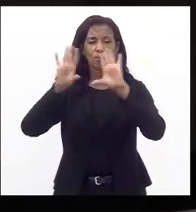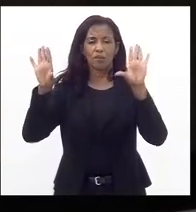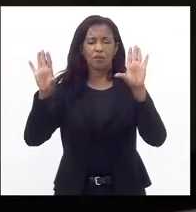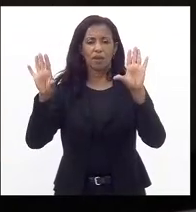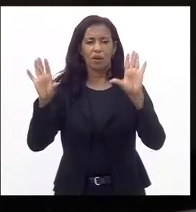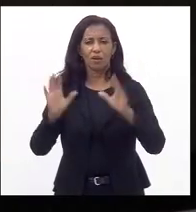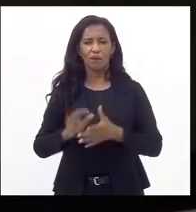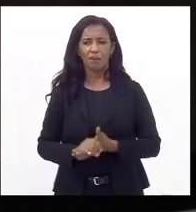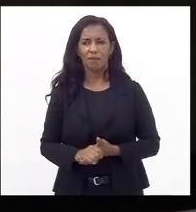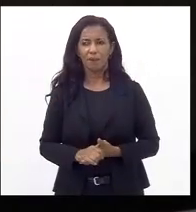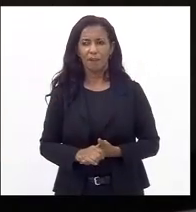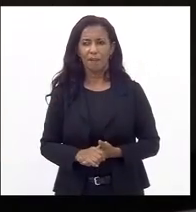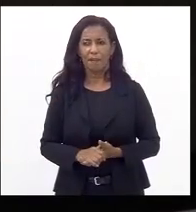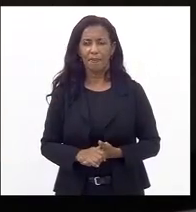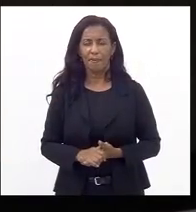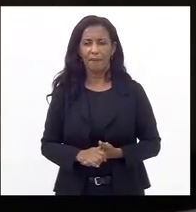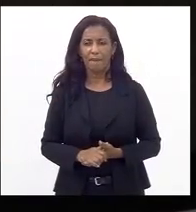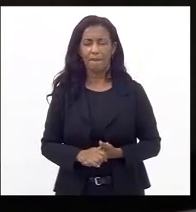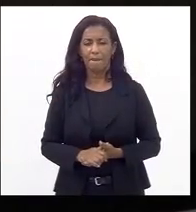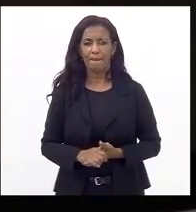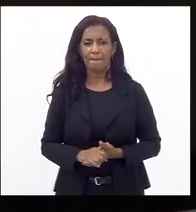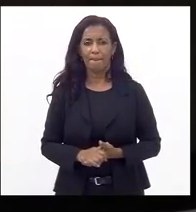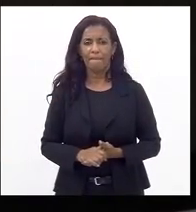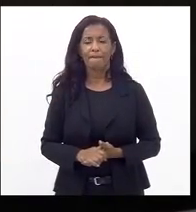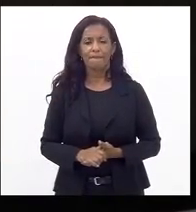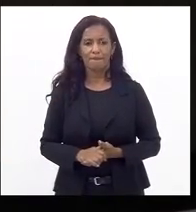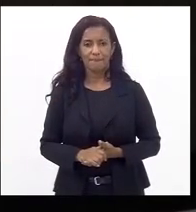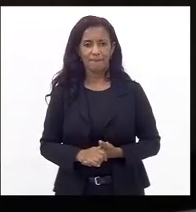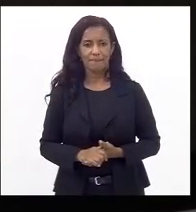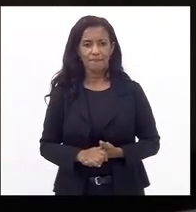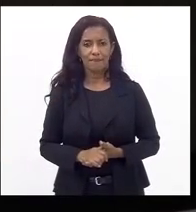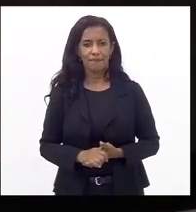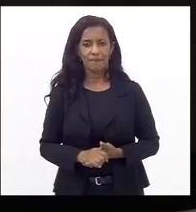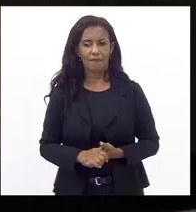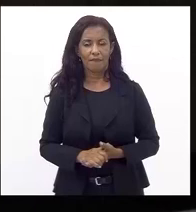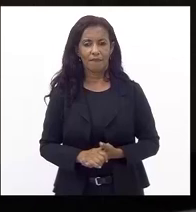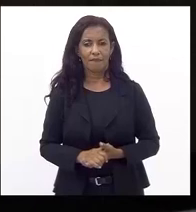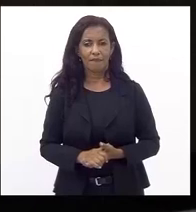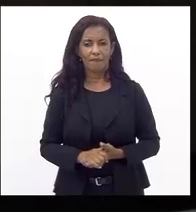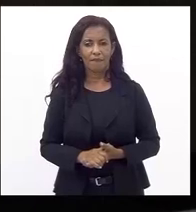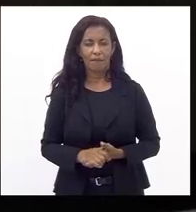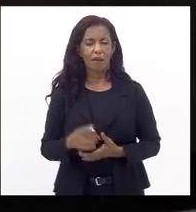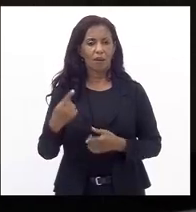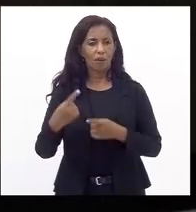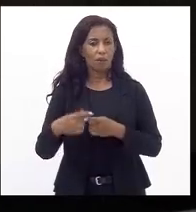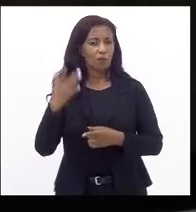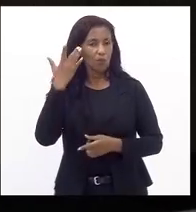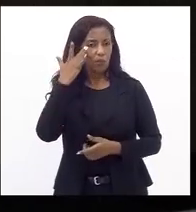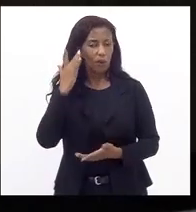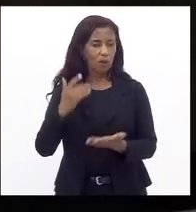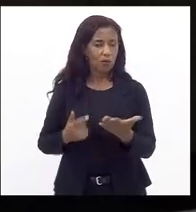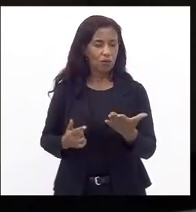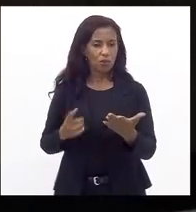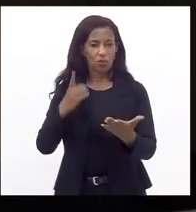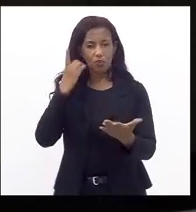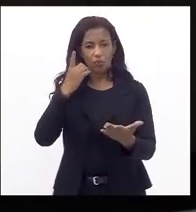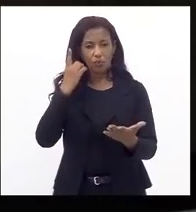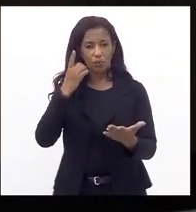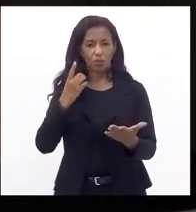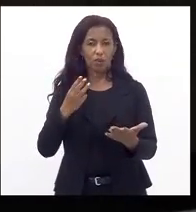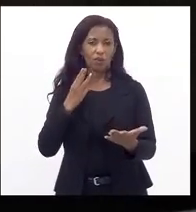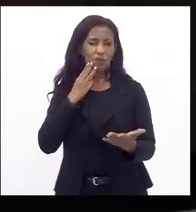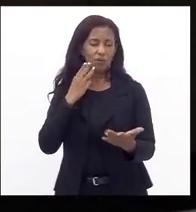sem morrer Paraíso na terra de dizer vai para o céu sem morrer porque acho que é um deputado